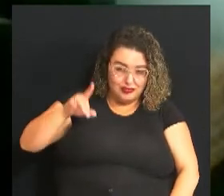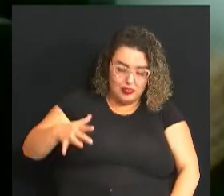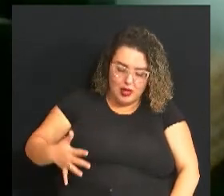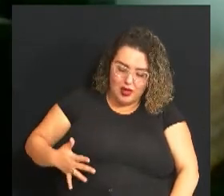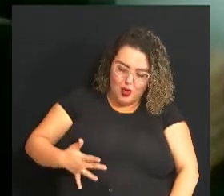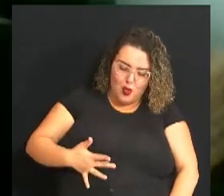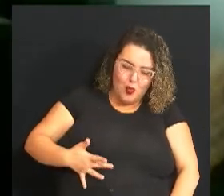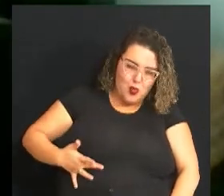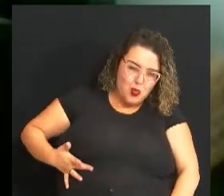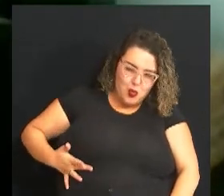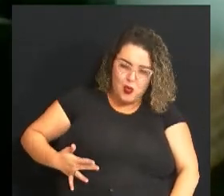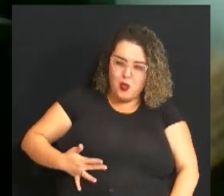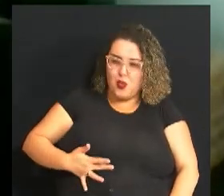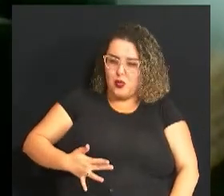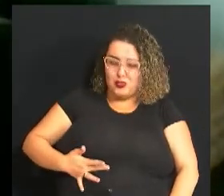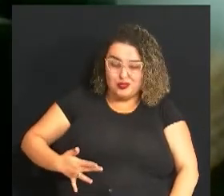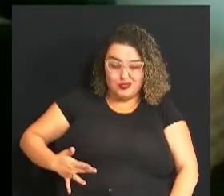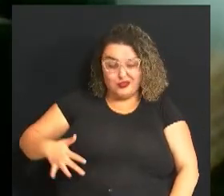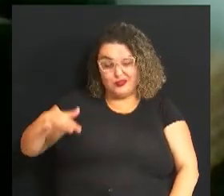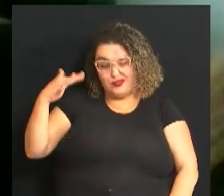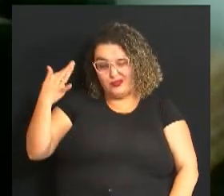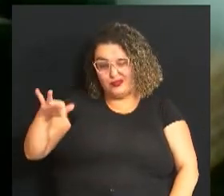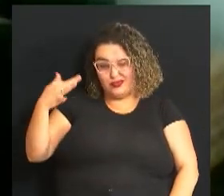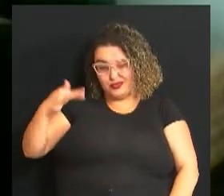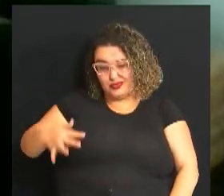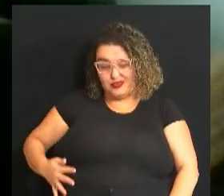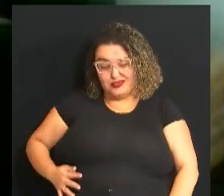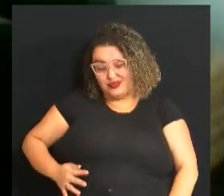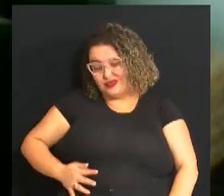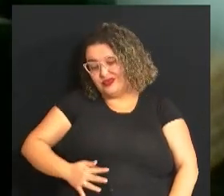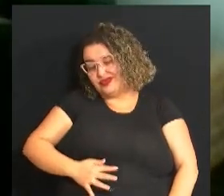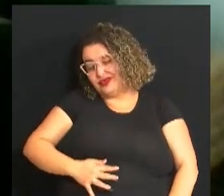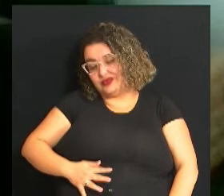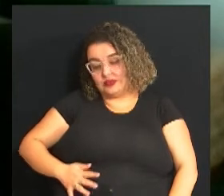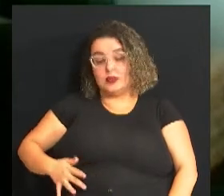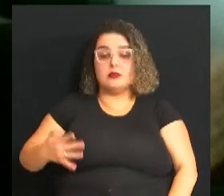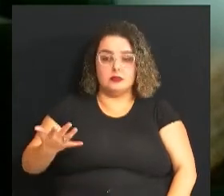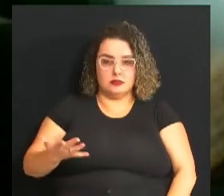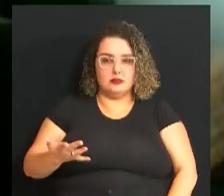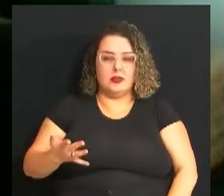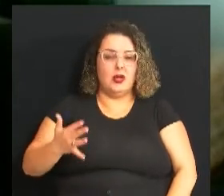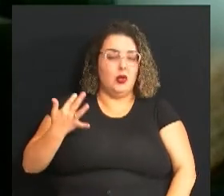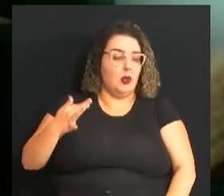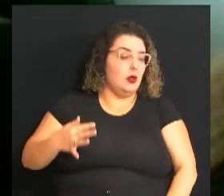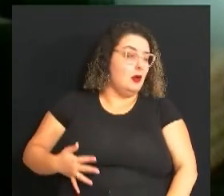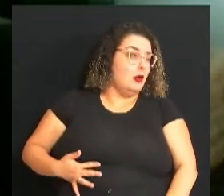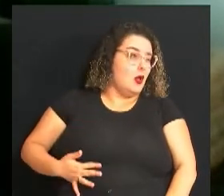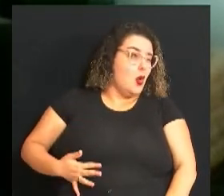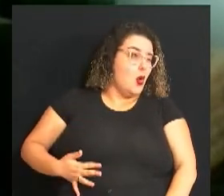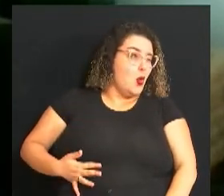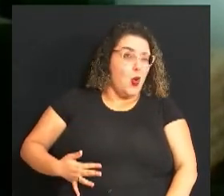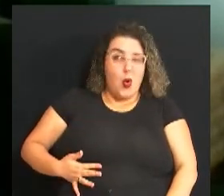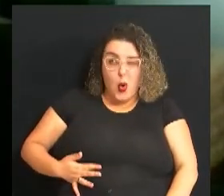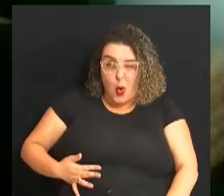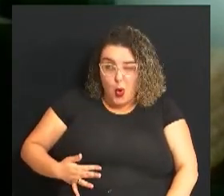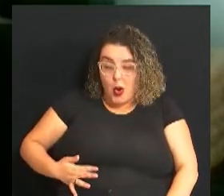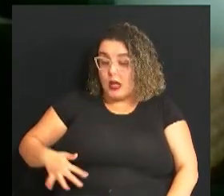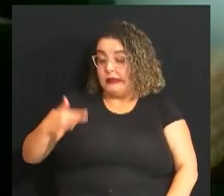tá? Então, essa região, tradicionalmente, apresenta dor nas hepatites, mas não é obrigatório ter